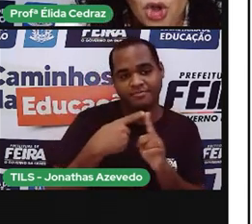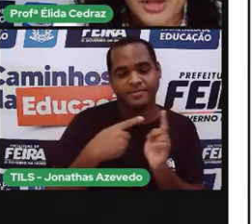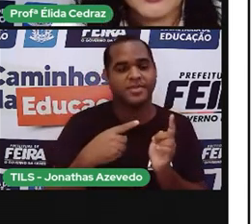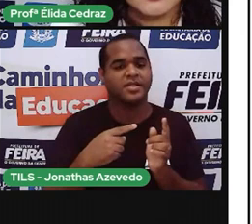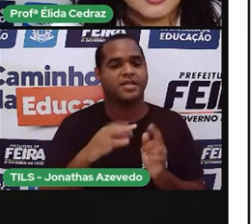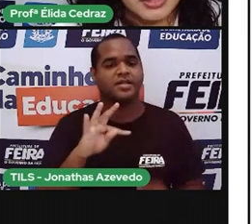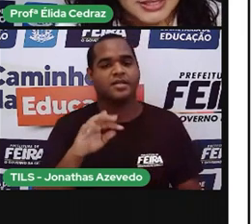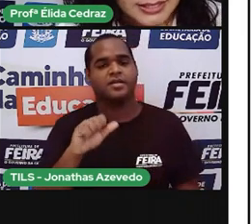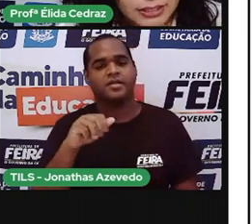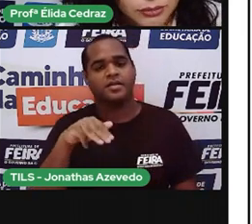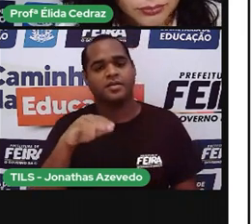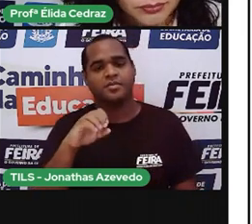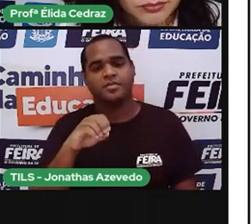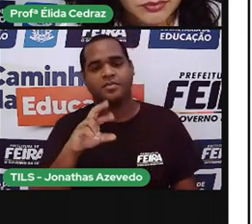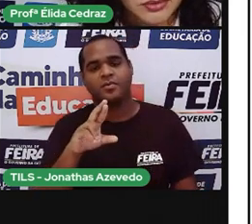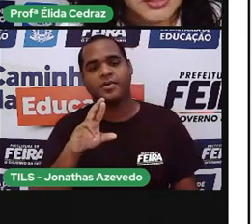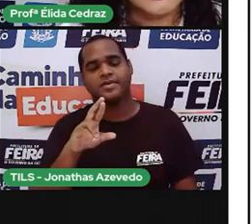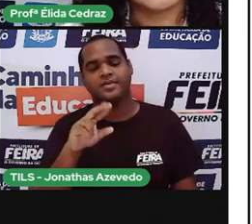tamborzinho.